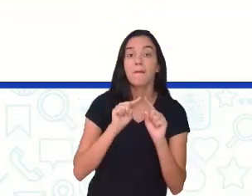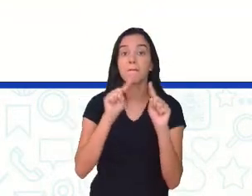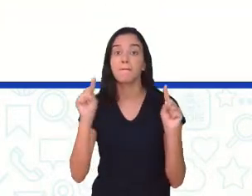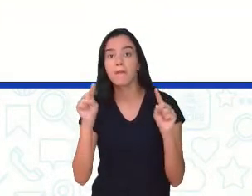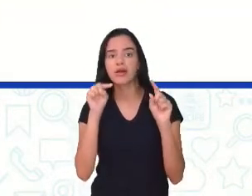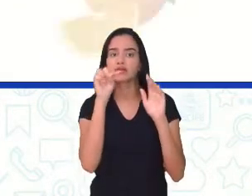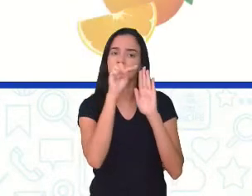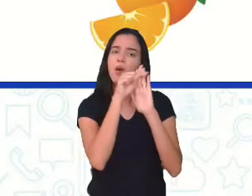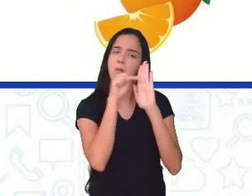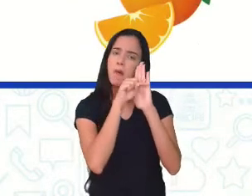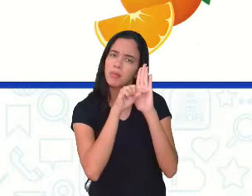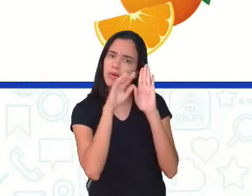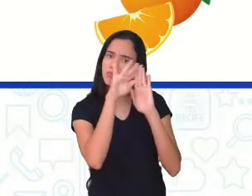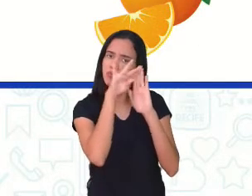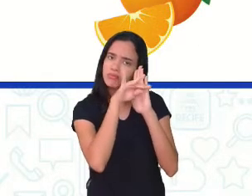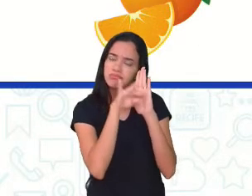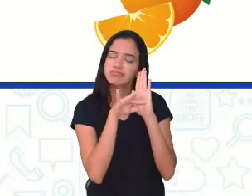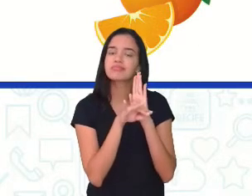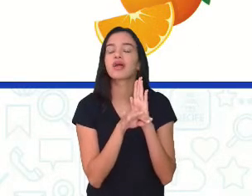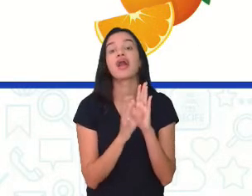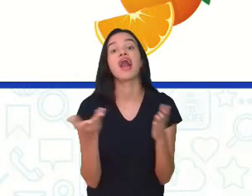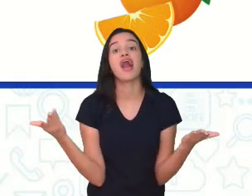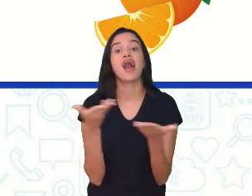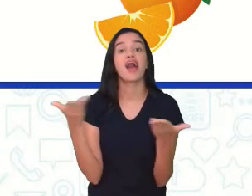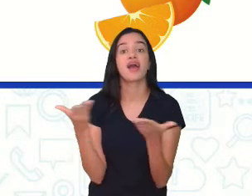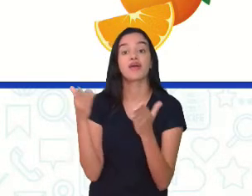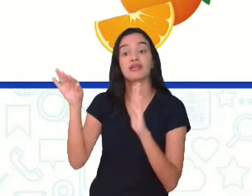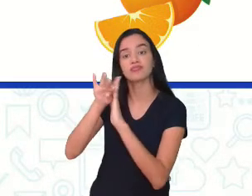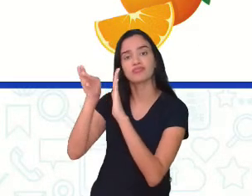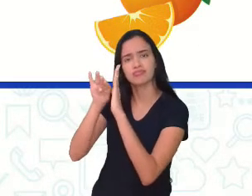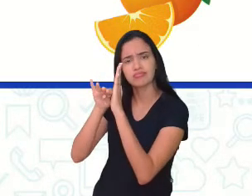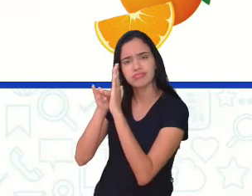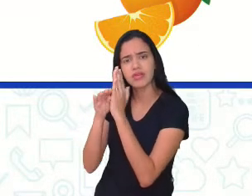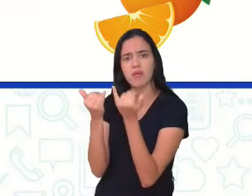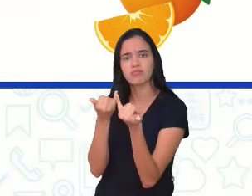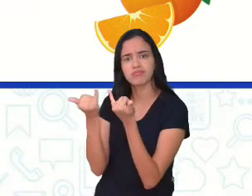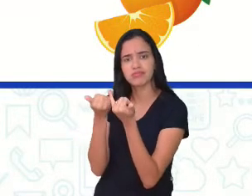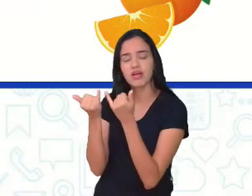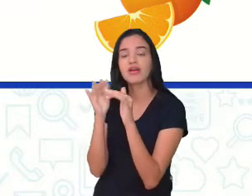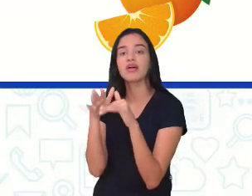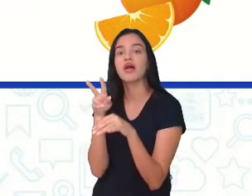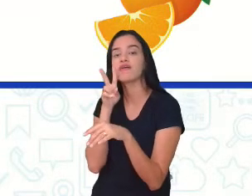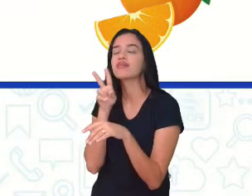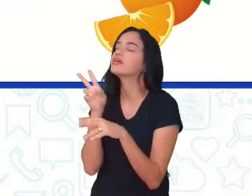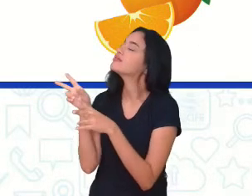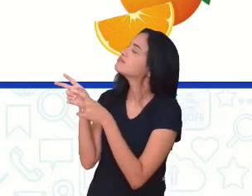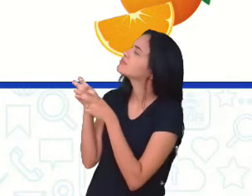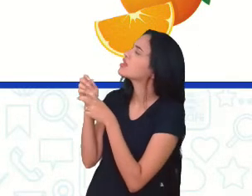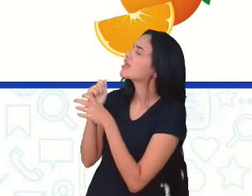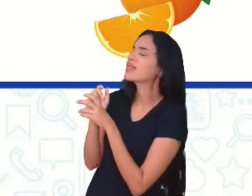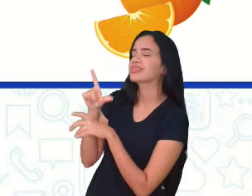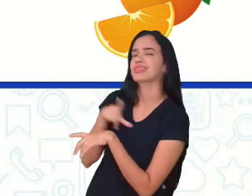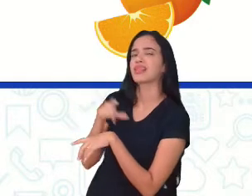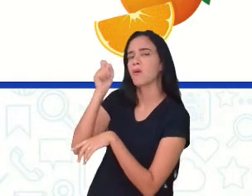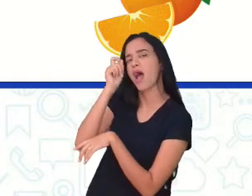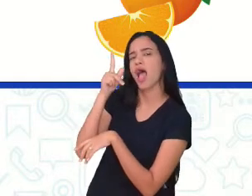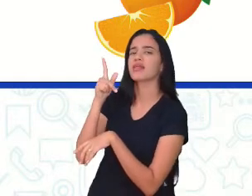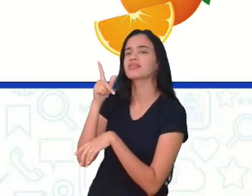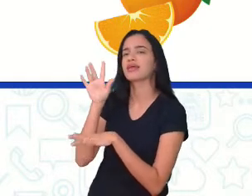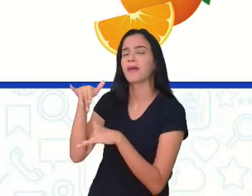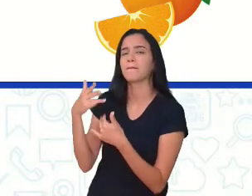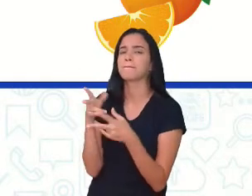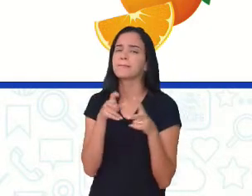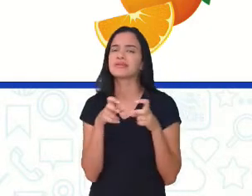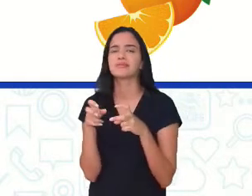E aqui eu tenho os dados organizados, certo? Visualmente aí já dá para a gente ter uma ideia. Já dá para a gente notar, por